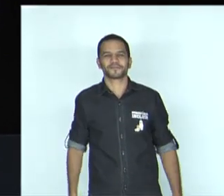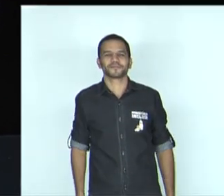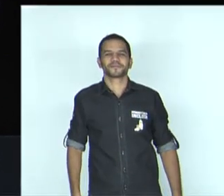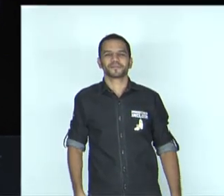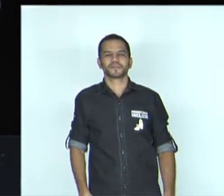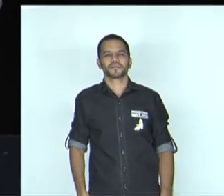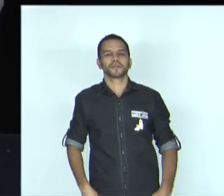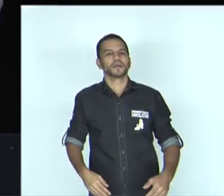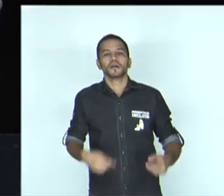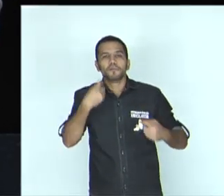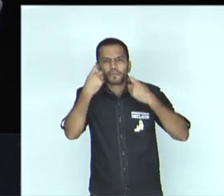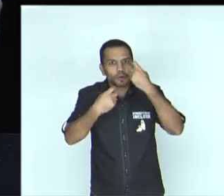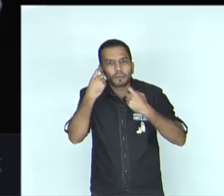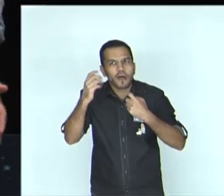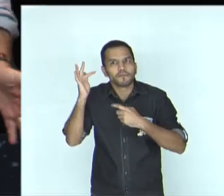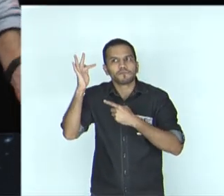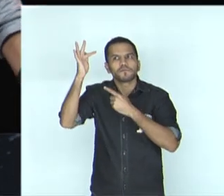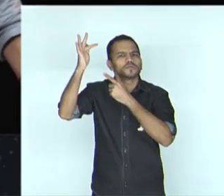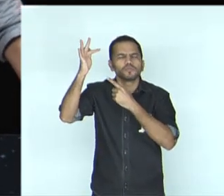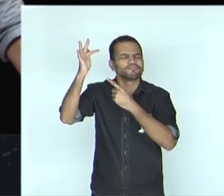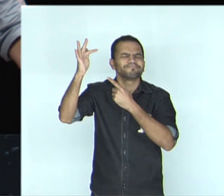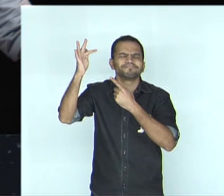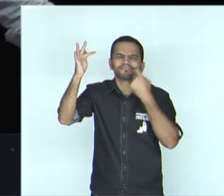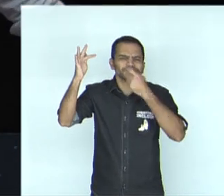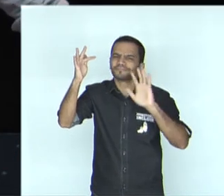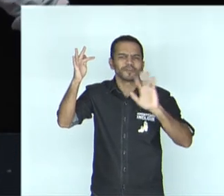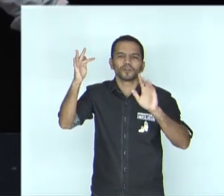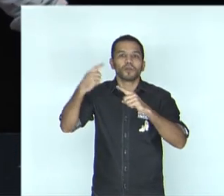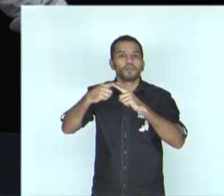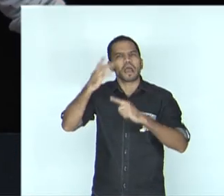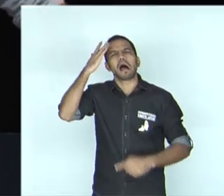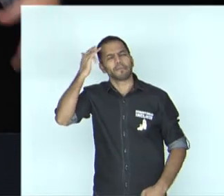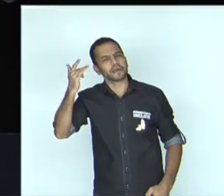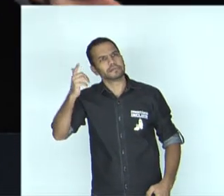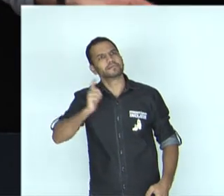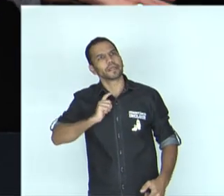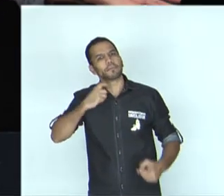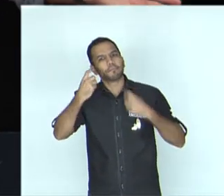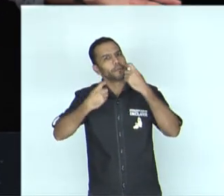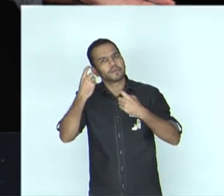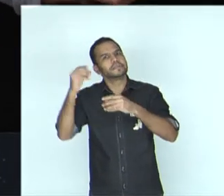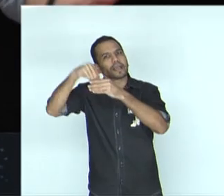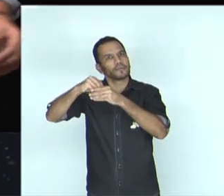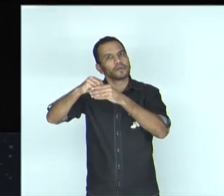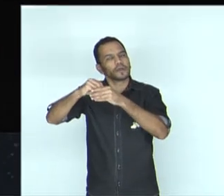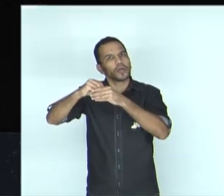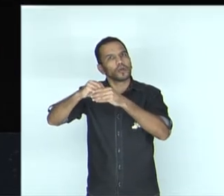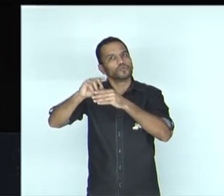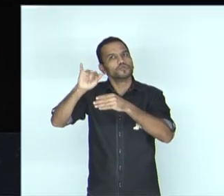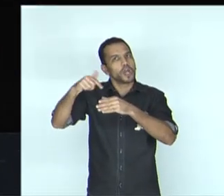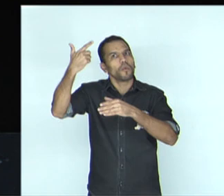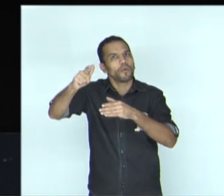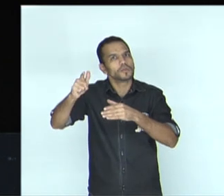não se preocupem com o amanhã, pois o amanhã trará suas próprias preocupações. Basta cada dia o seu próprio